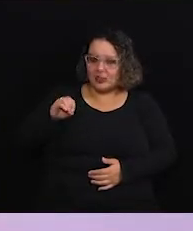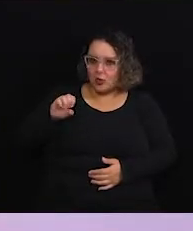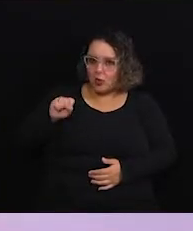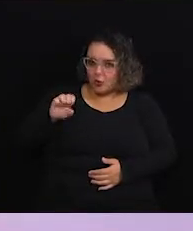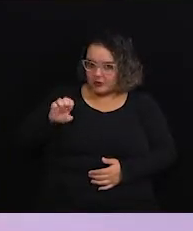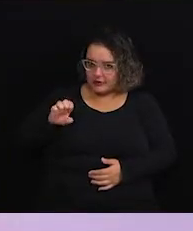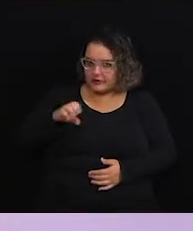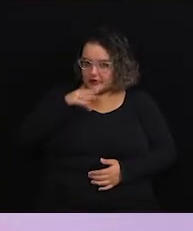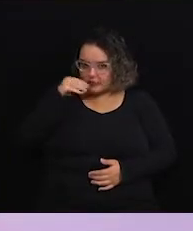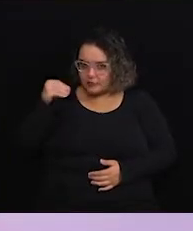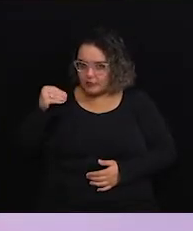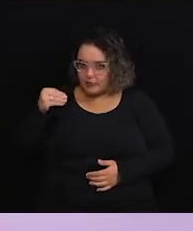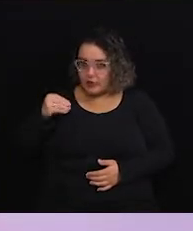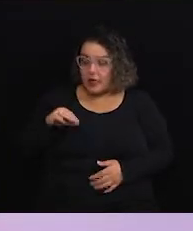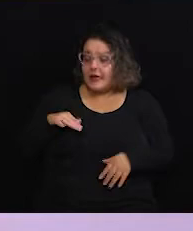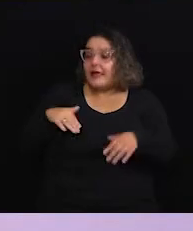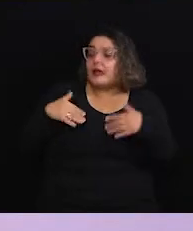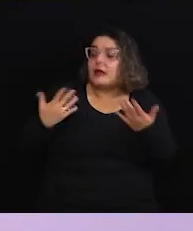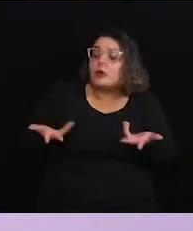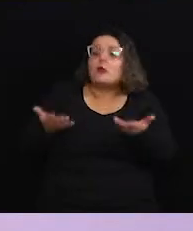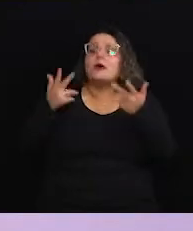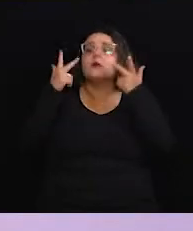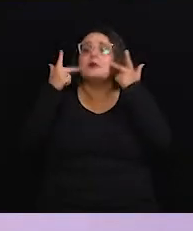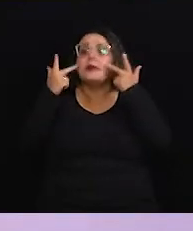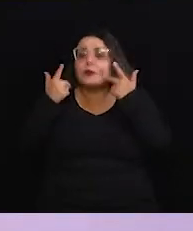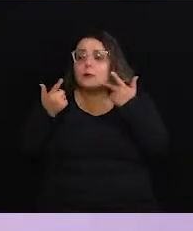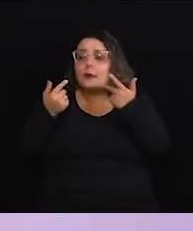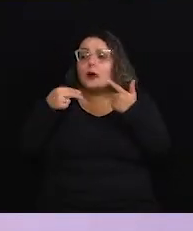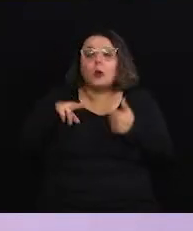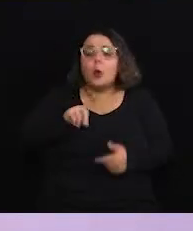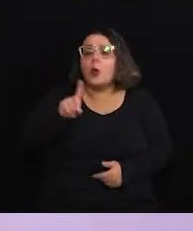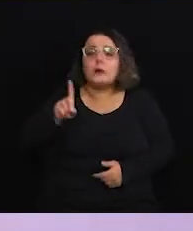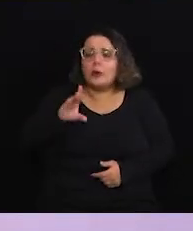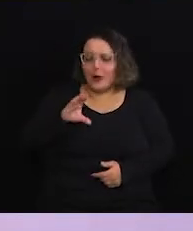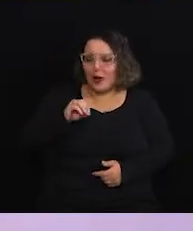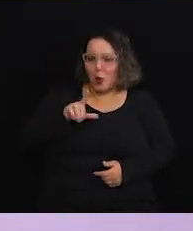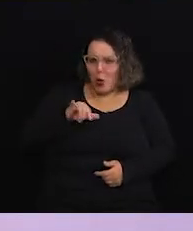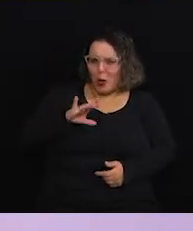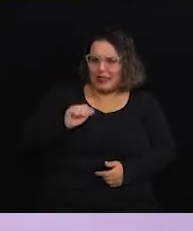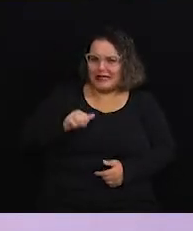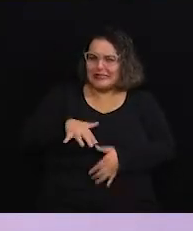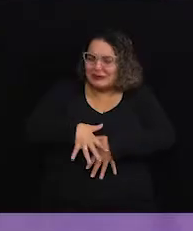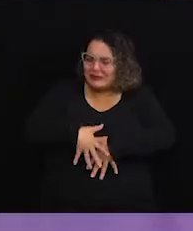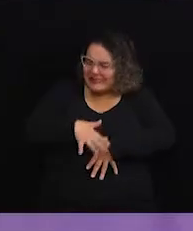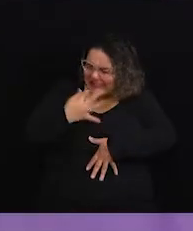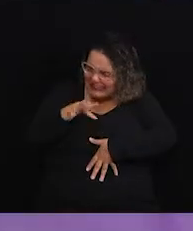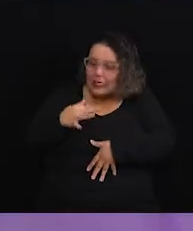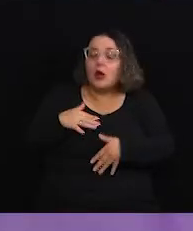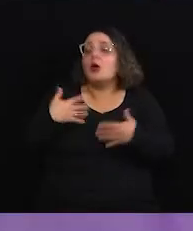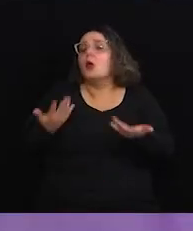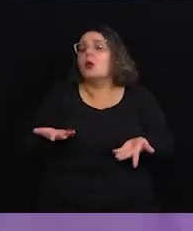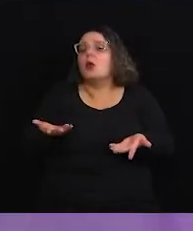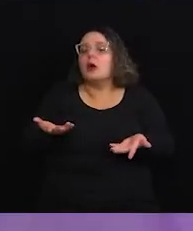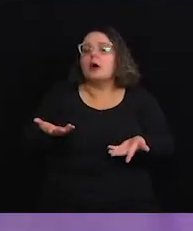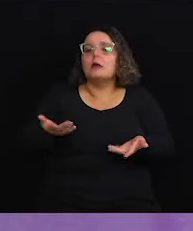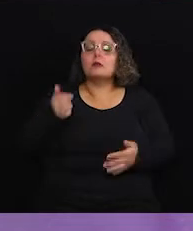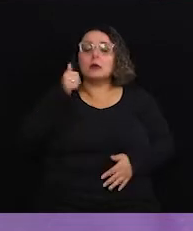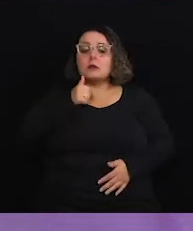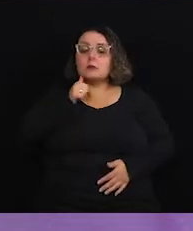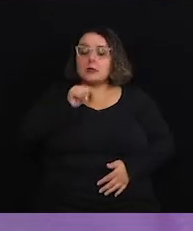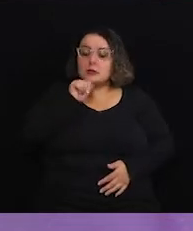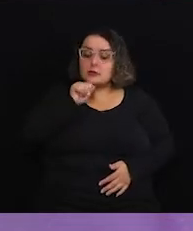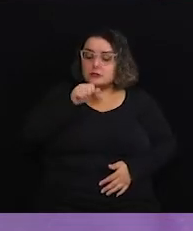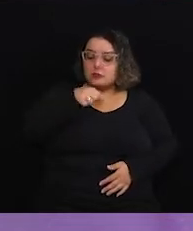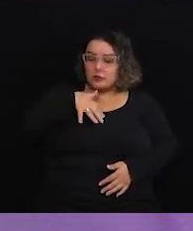quando ela é normal e quando ela não é normal, né? Porque logo que a menina, adolescente já começa a ter a menstruação, vem